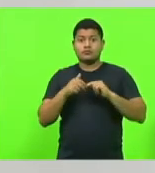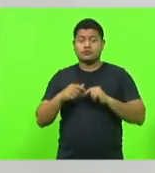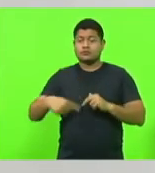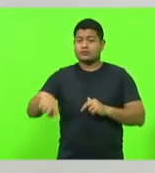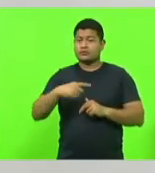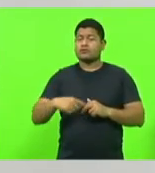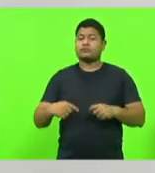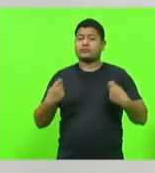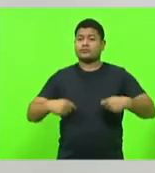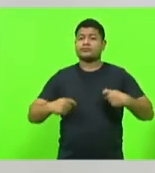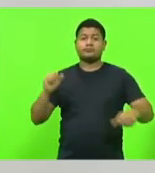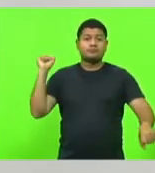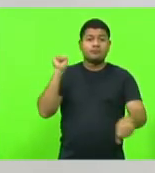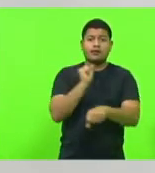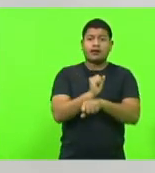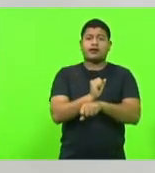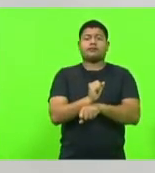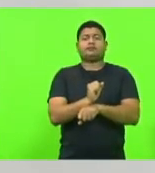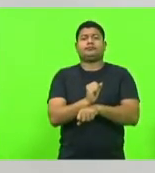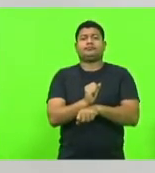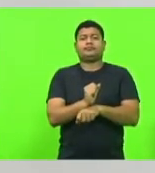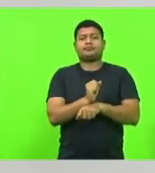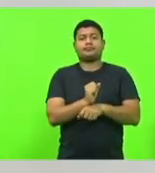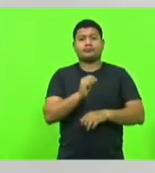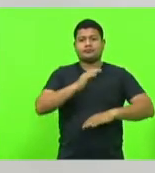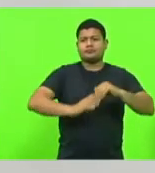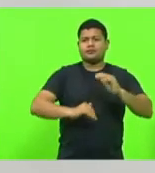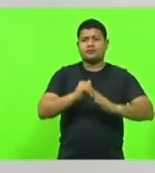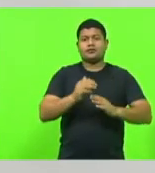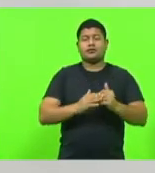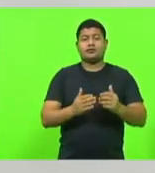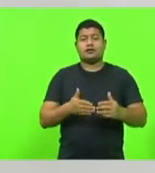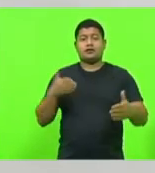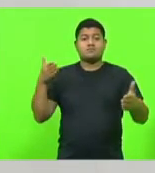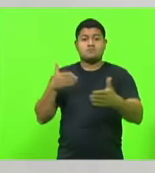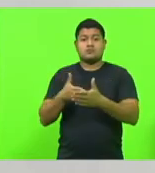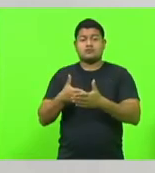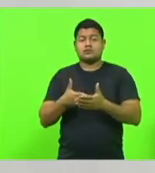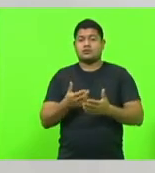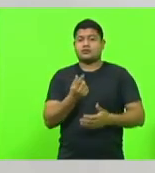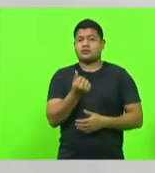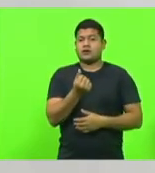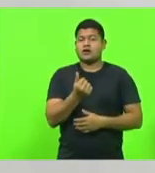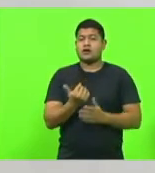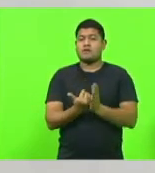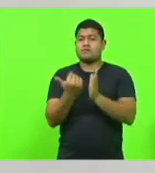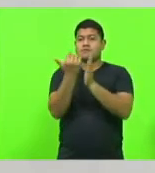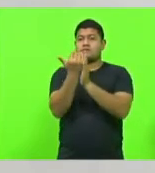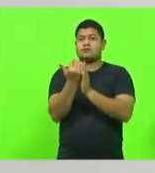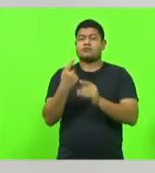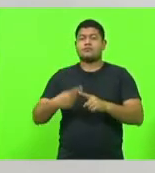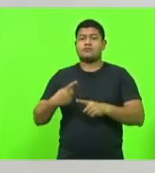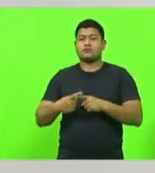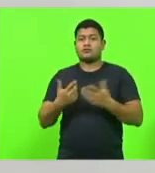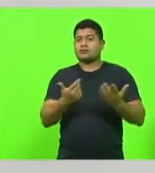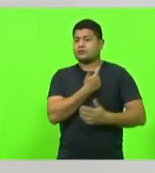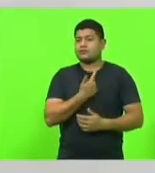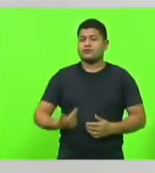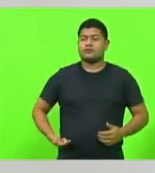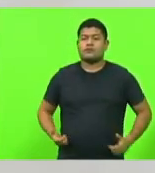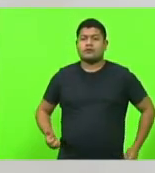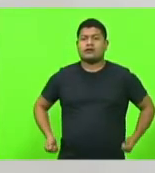esse ciclo, impedir que esse dinheiro a mais vá para os cofres do governo, porque o governo vai fazer o que faz bem, gastar mal o